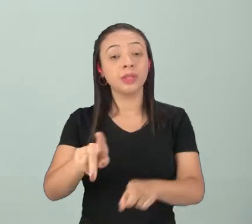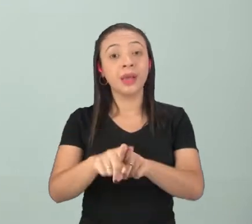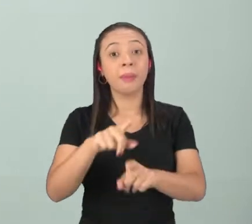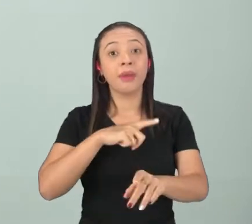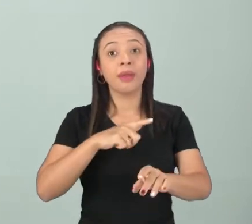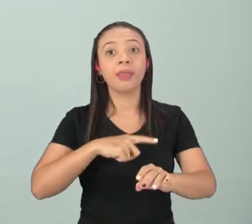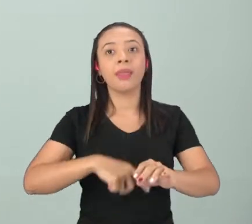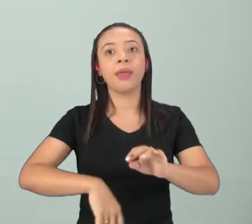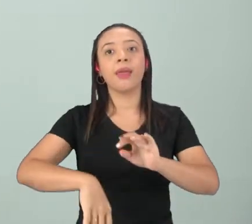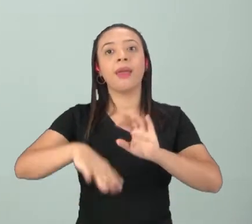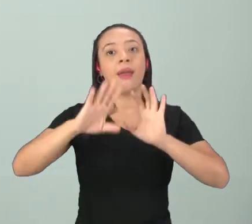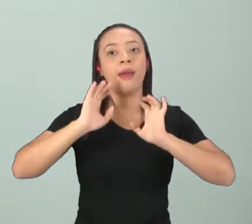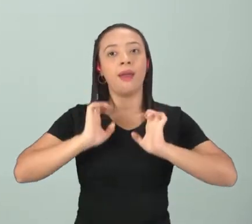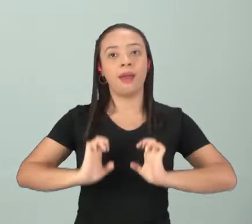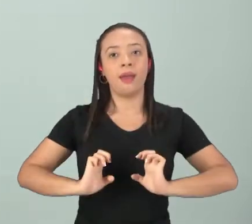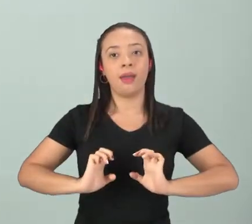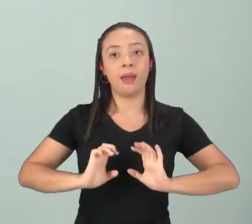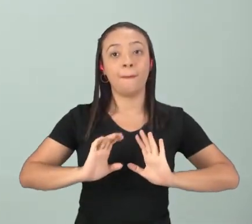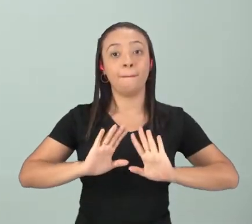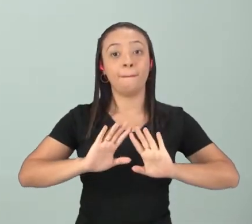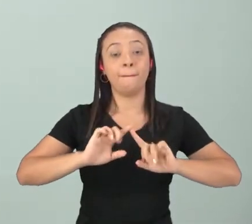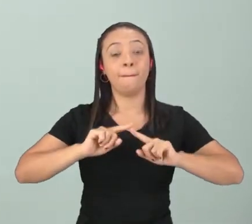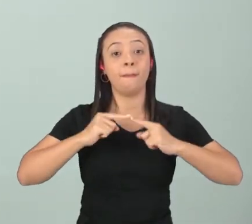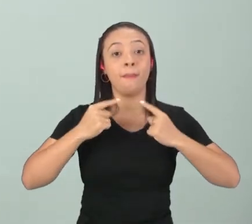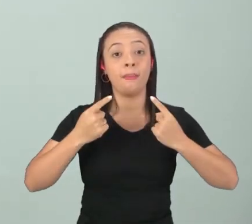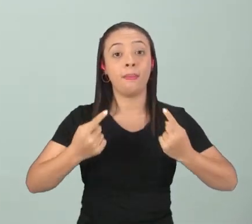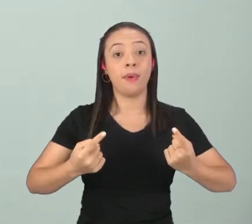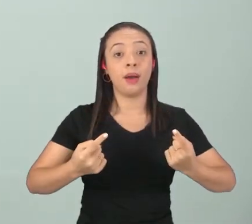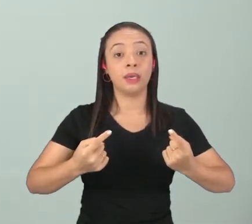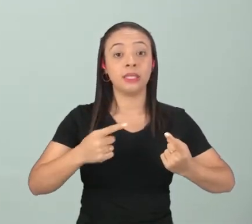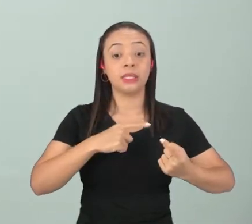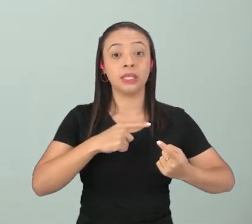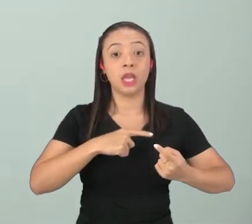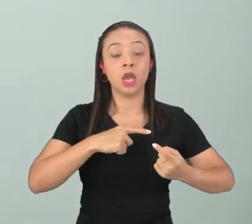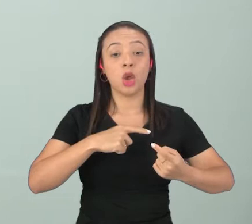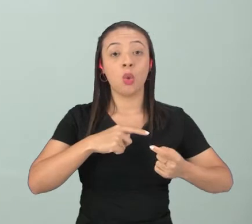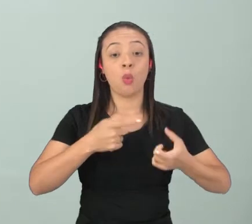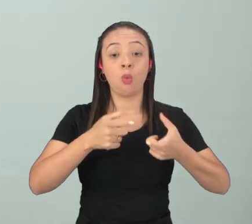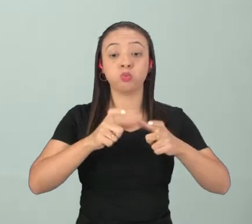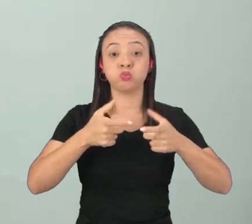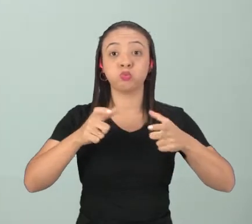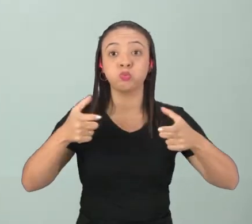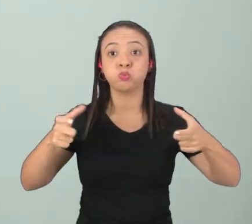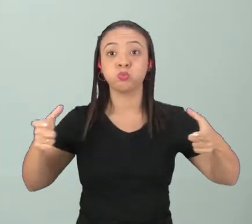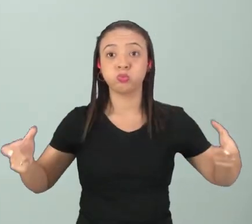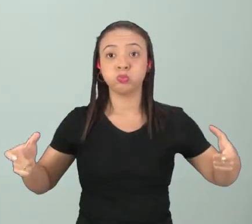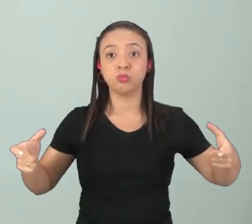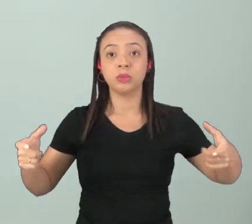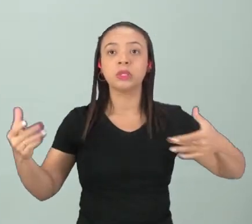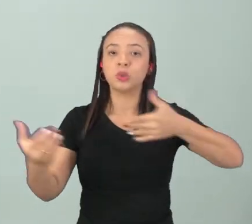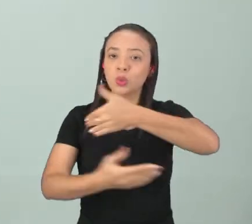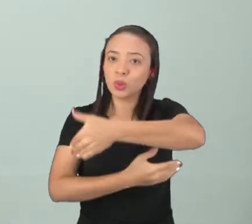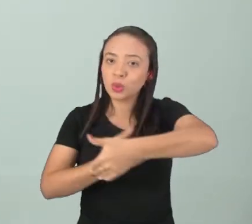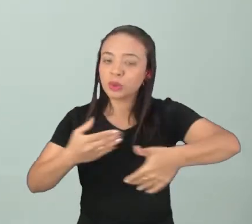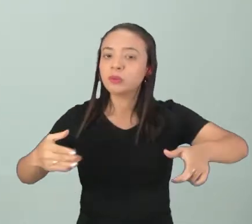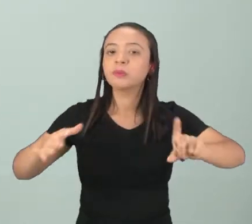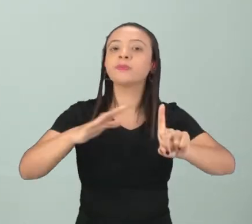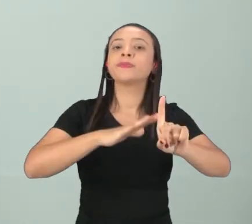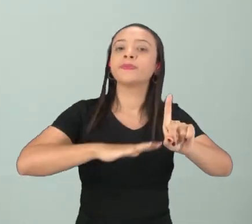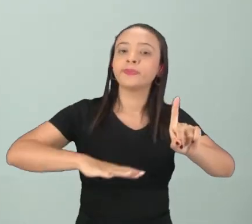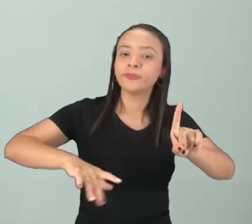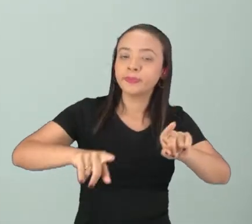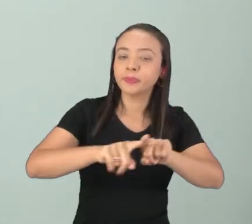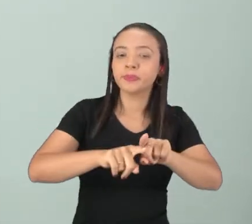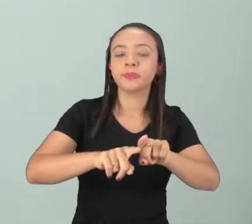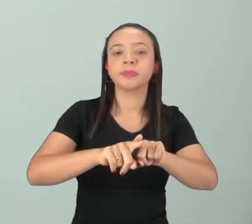mas essa ética religiosa está num contexto maior da ética, que abrange toda a sociedade, que